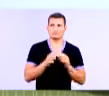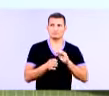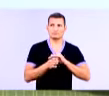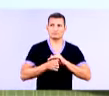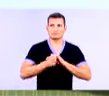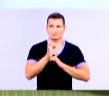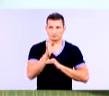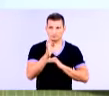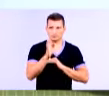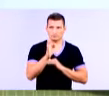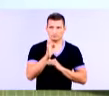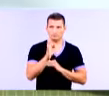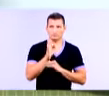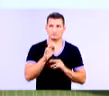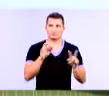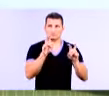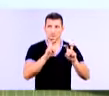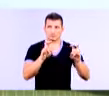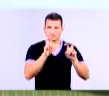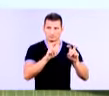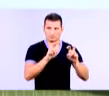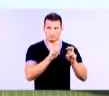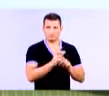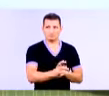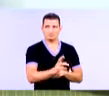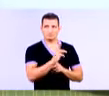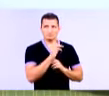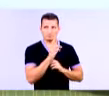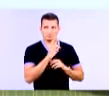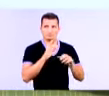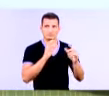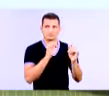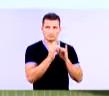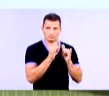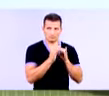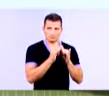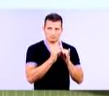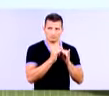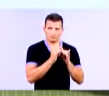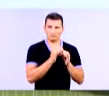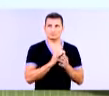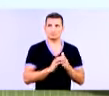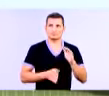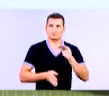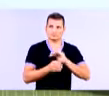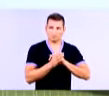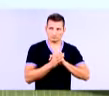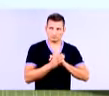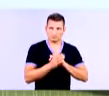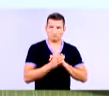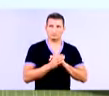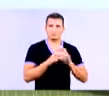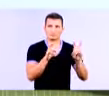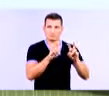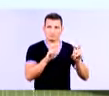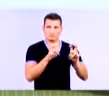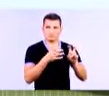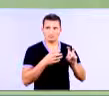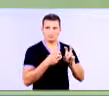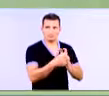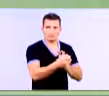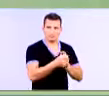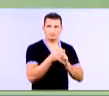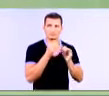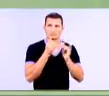dizer, quando o computador manda uma informação para a gente, e os comandos de entrada, quando o computador recebe informação da gente. Quais